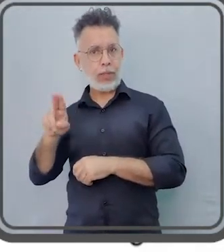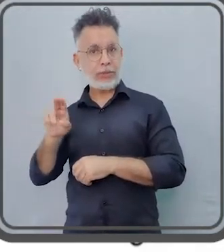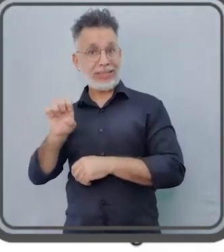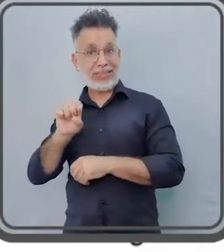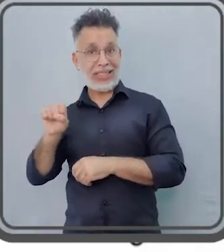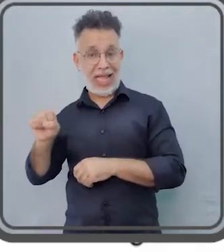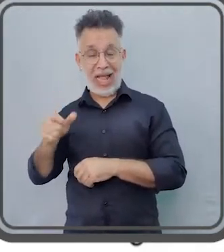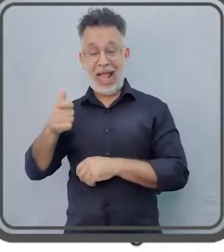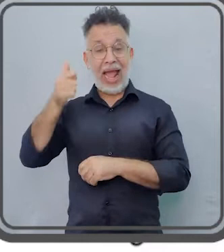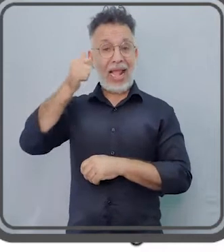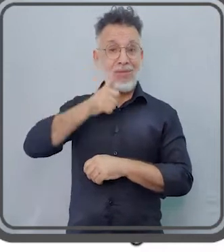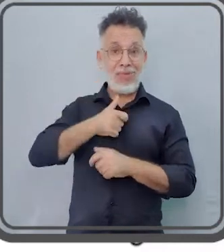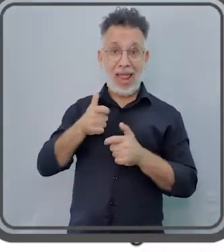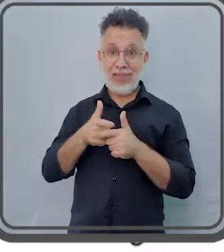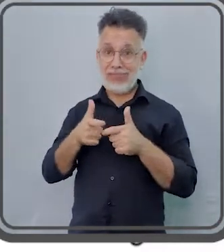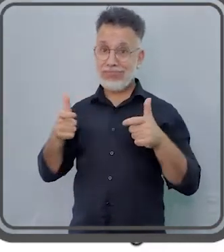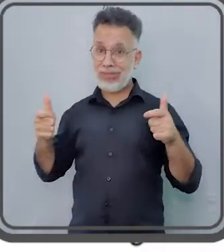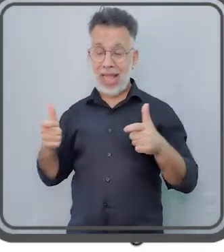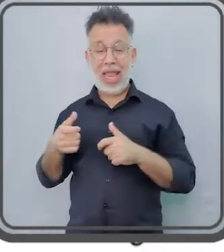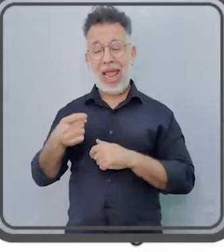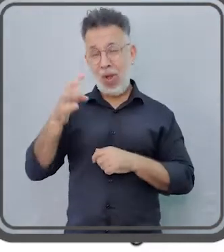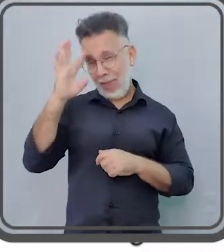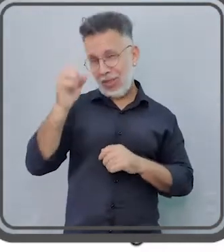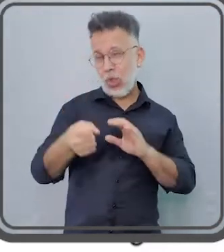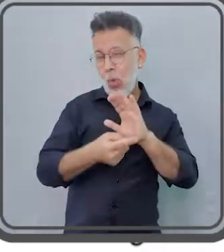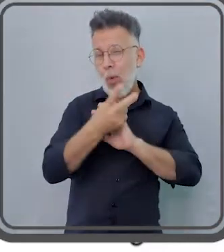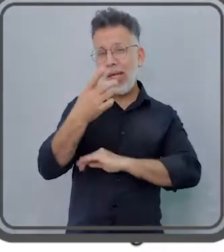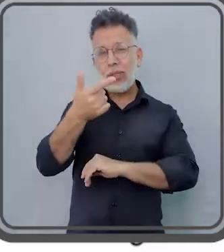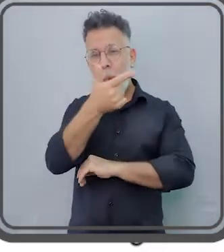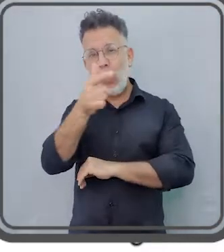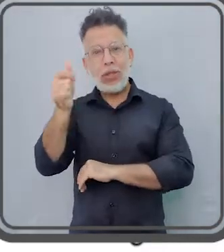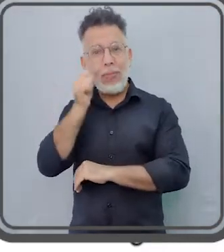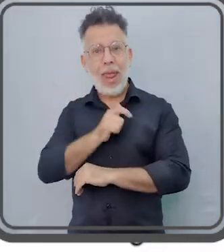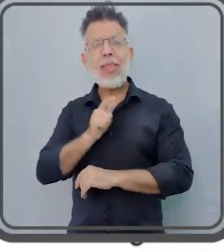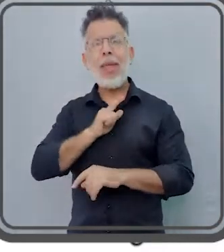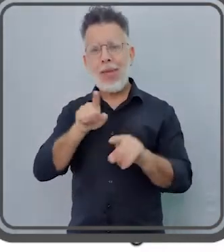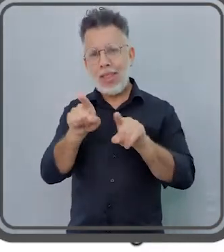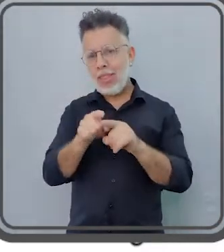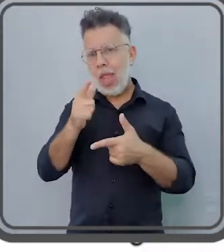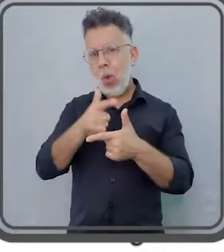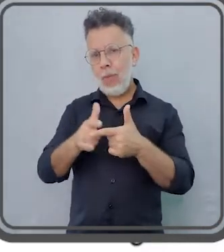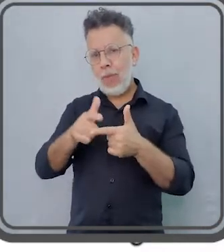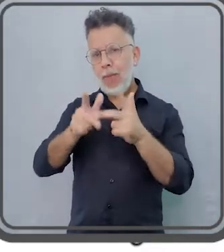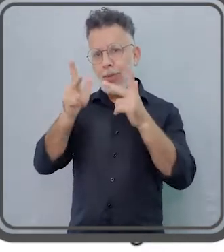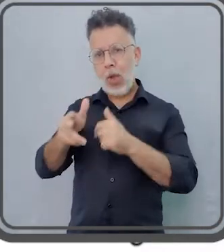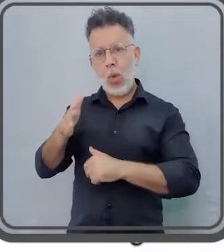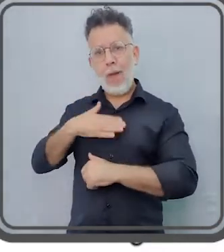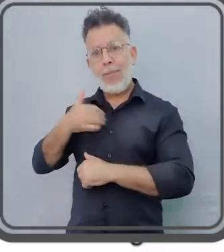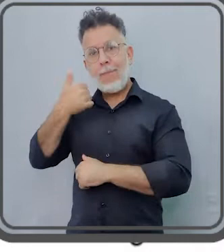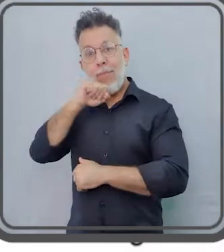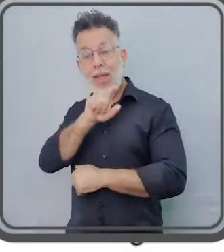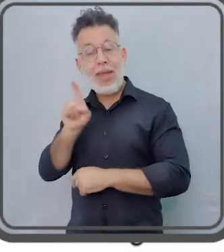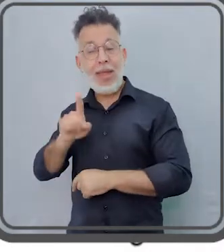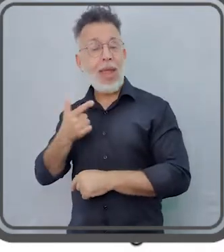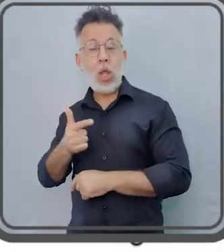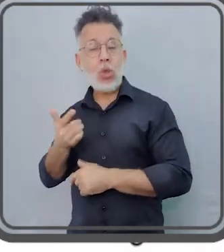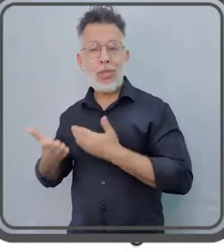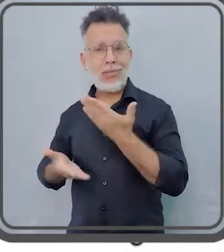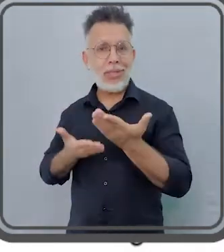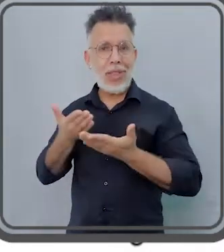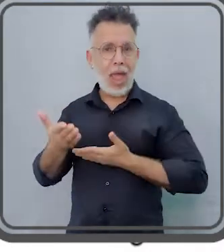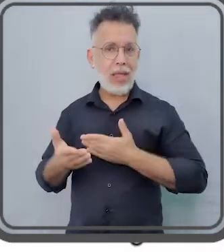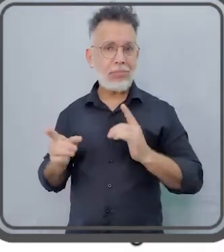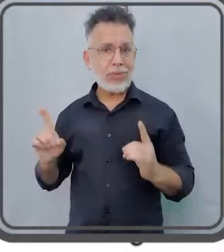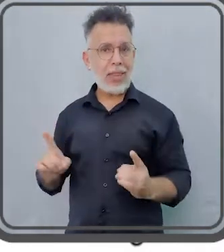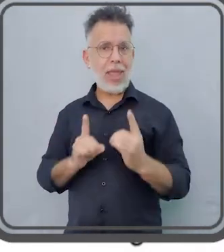quantas outras mulheres têm essas mesmas questões como a minha mãe, né? E não estão sendo atendidas com a demanda. Na FIU acontece um processo muito interessante